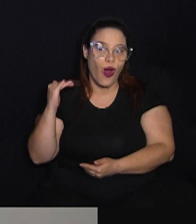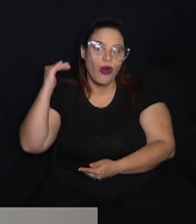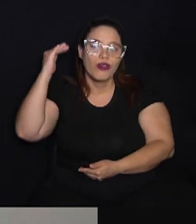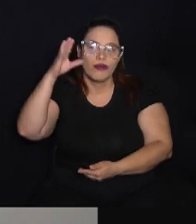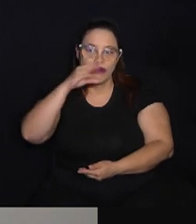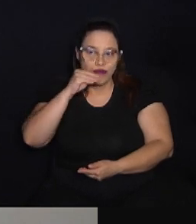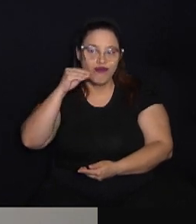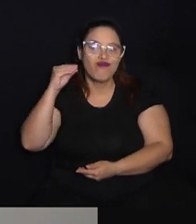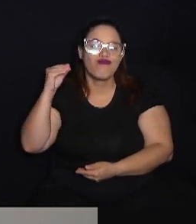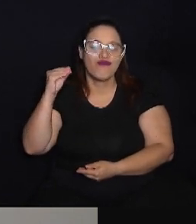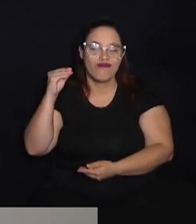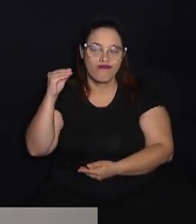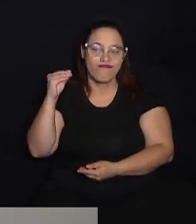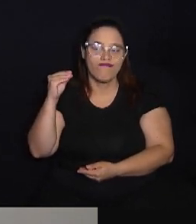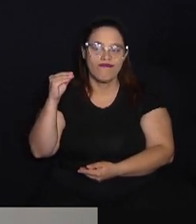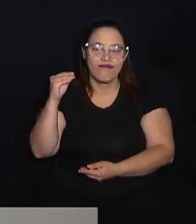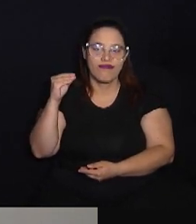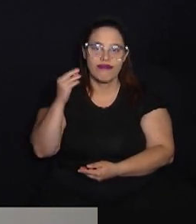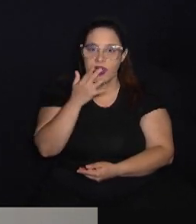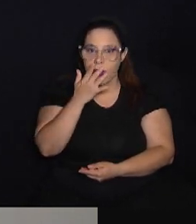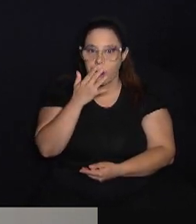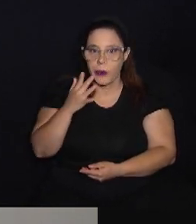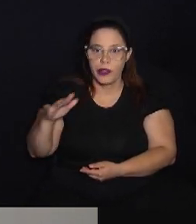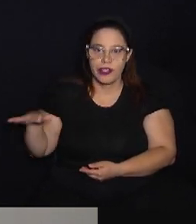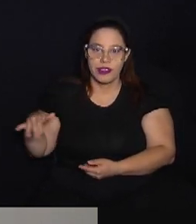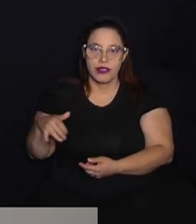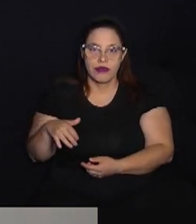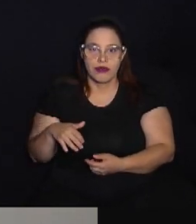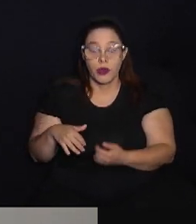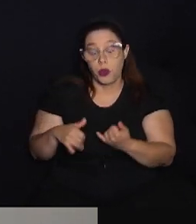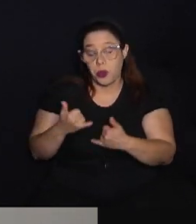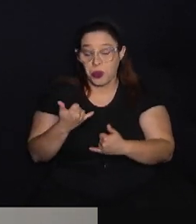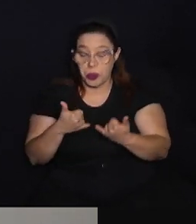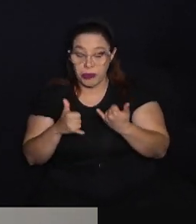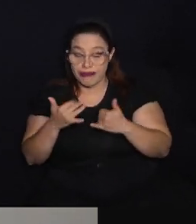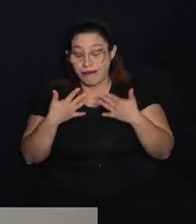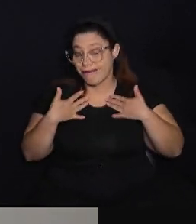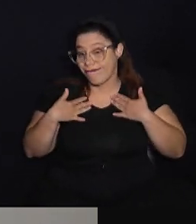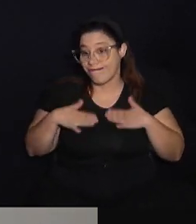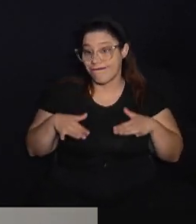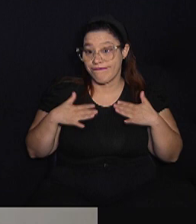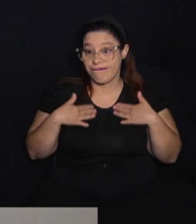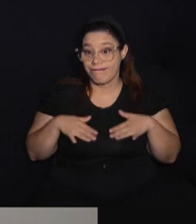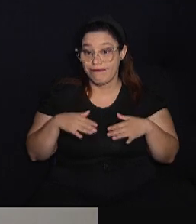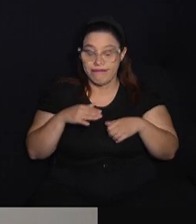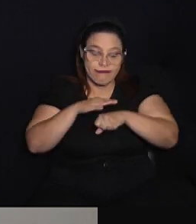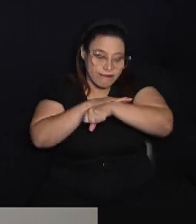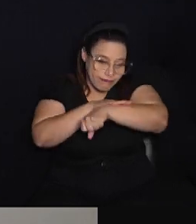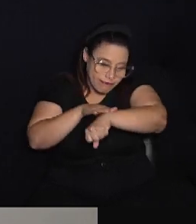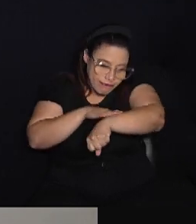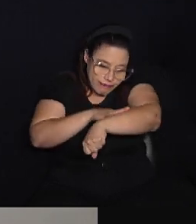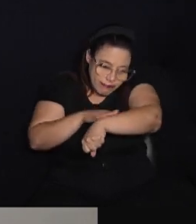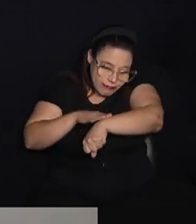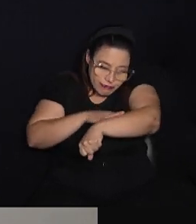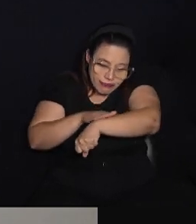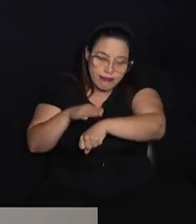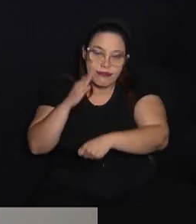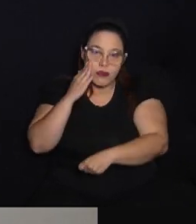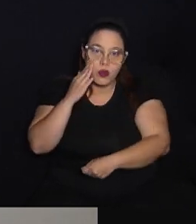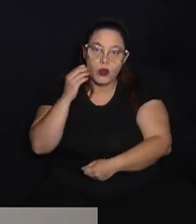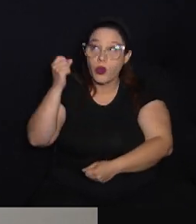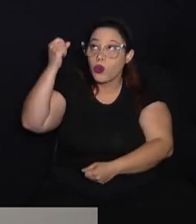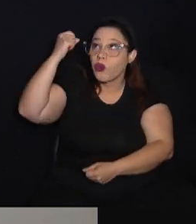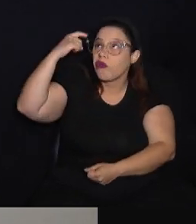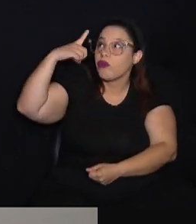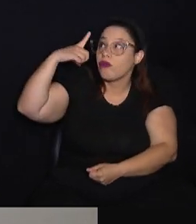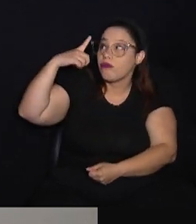adolescentes ou os adultos. As crianças, elas levam mais na tranquilidade de passar pomadinha todo dia, de tomar um pouquinho de sol